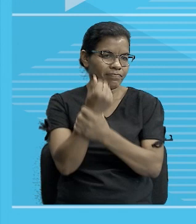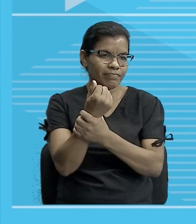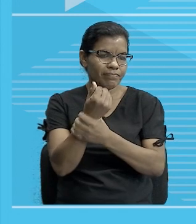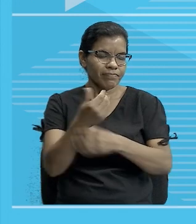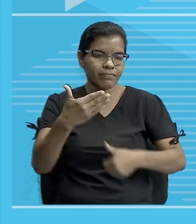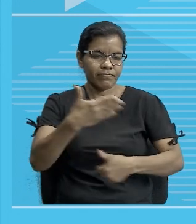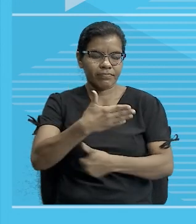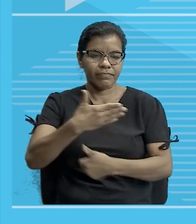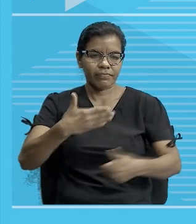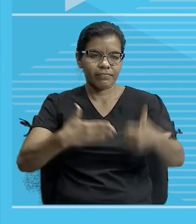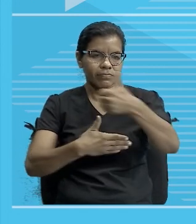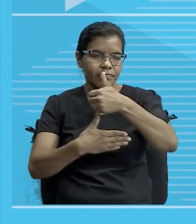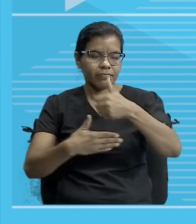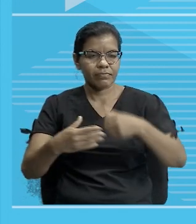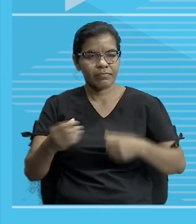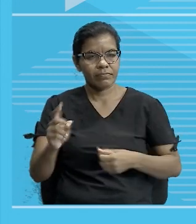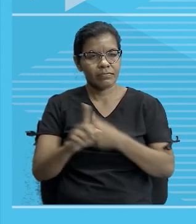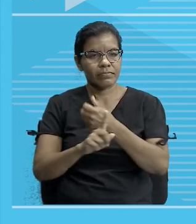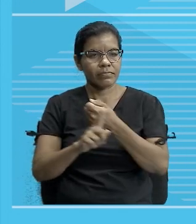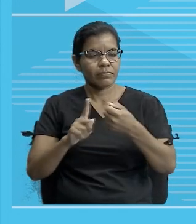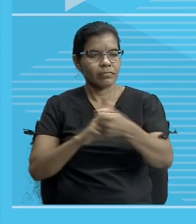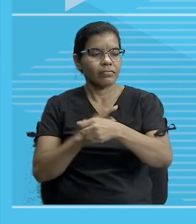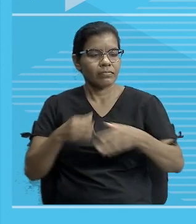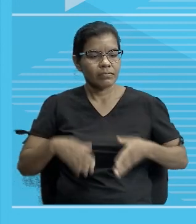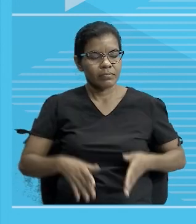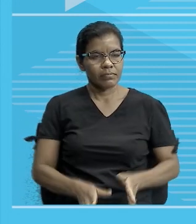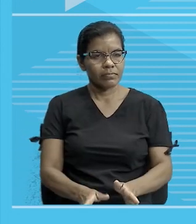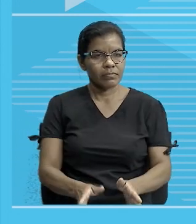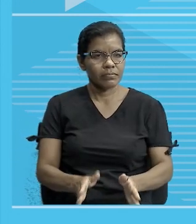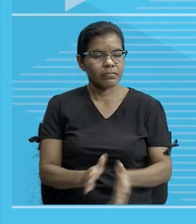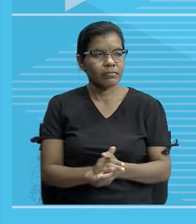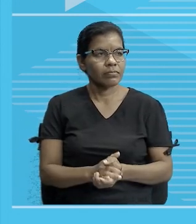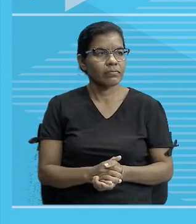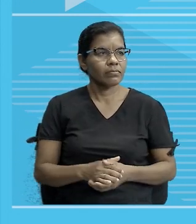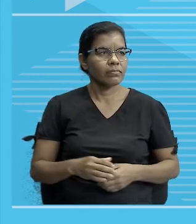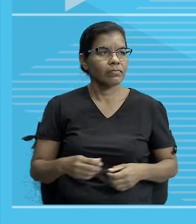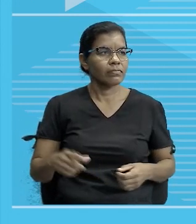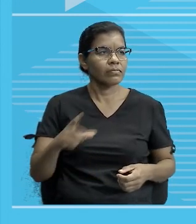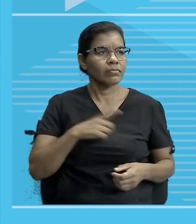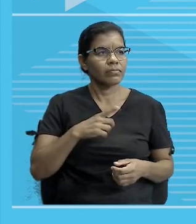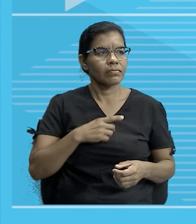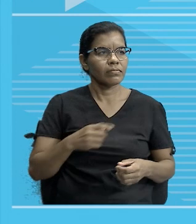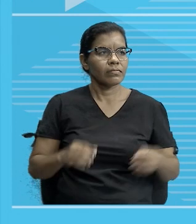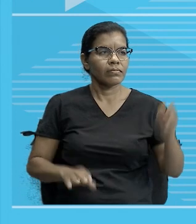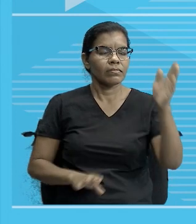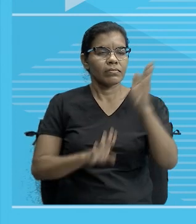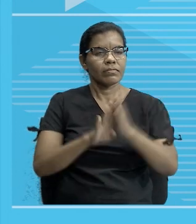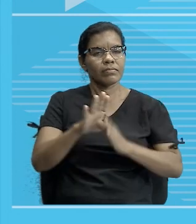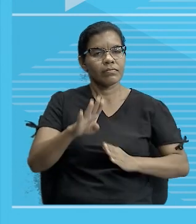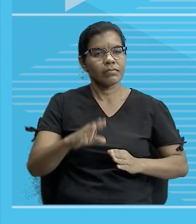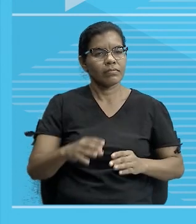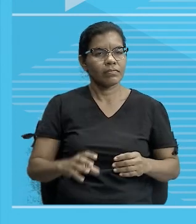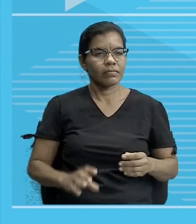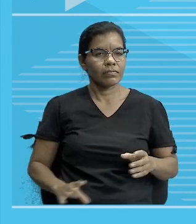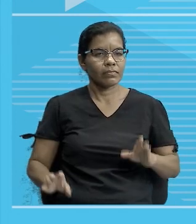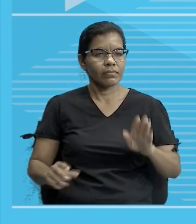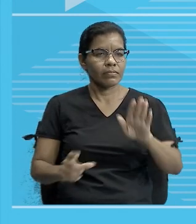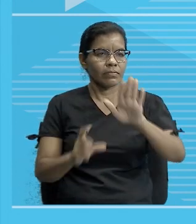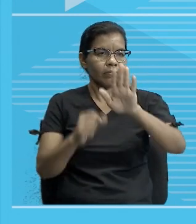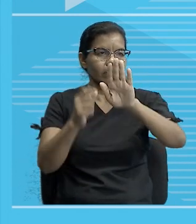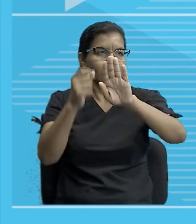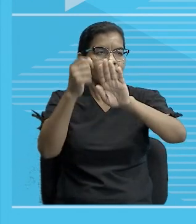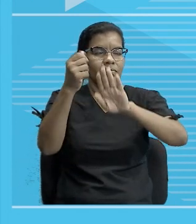os privilégios sociais de nascimento. E vai haver a ascensão da classe burguesinha,